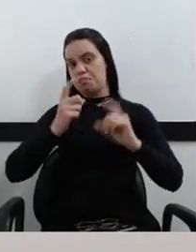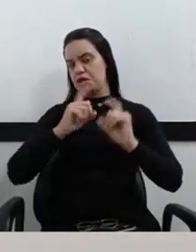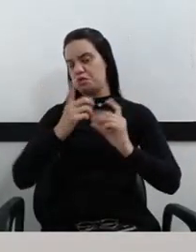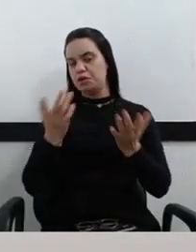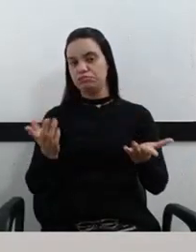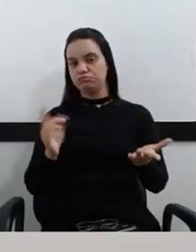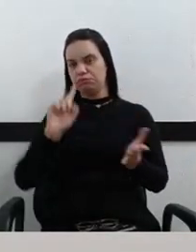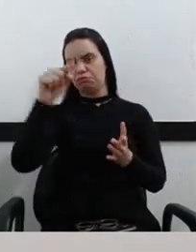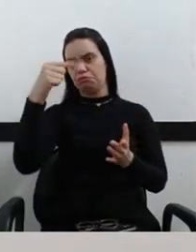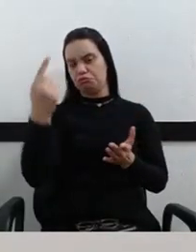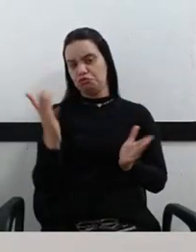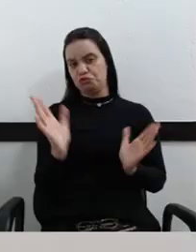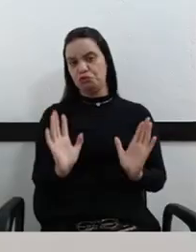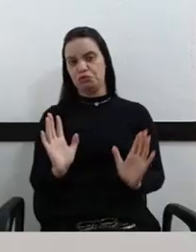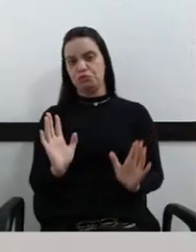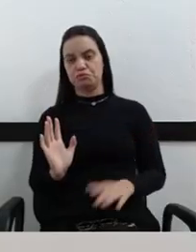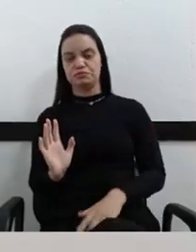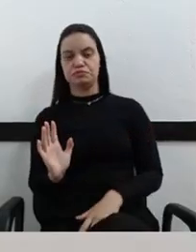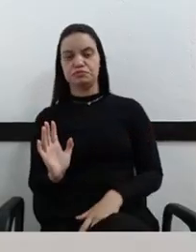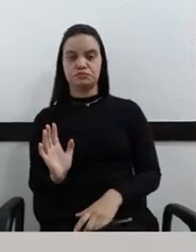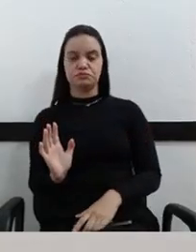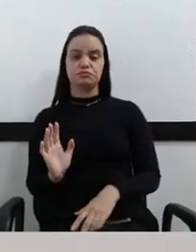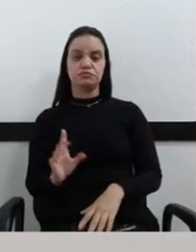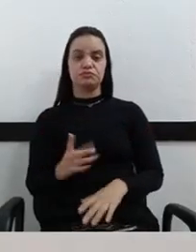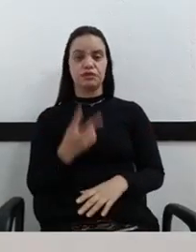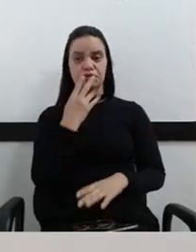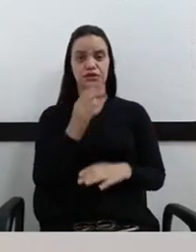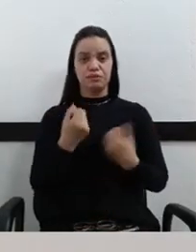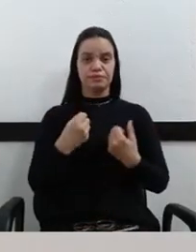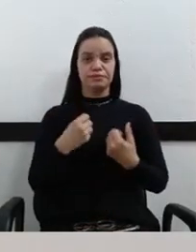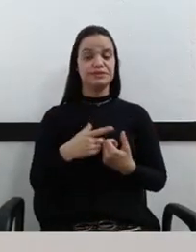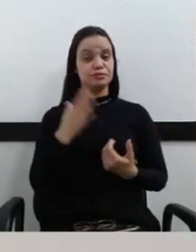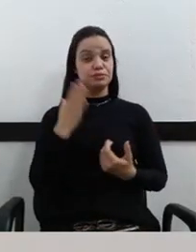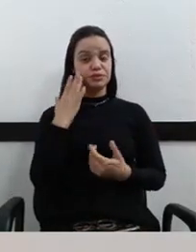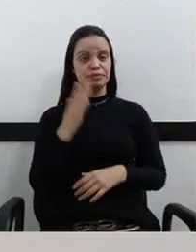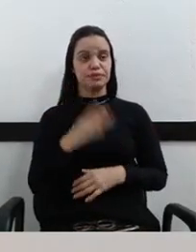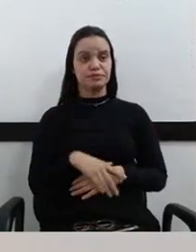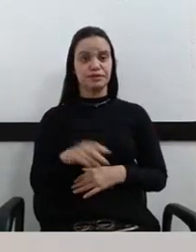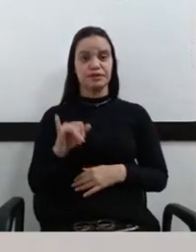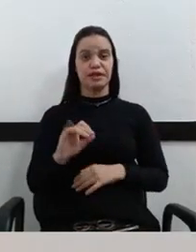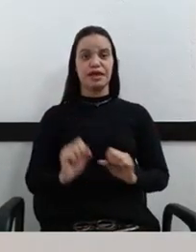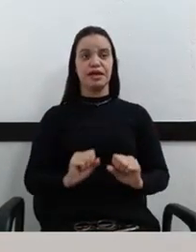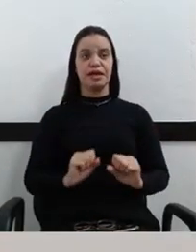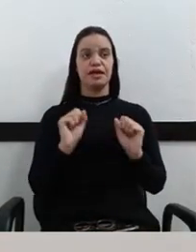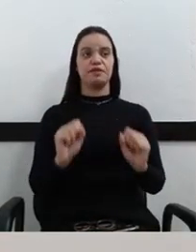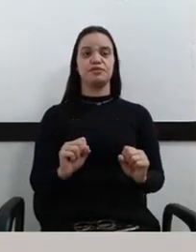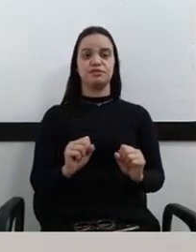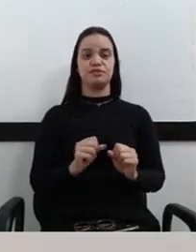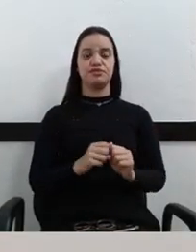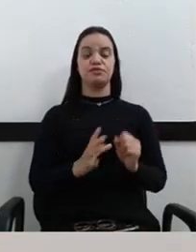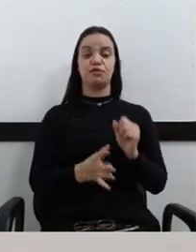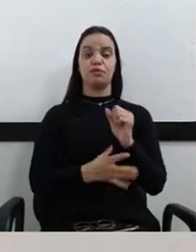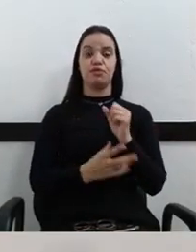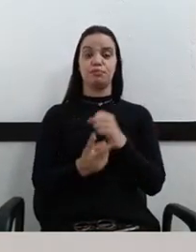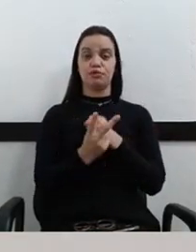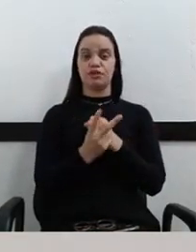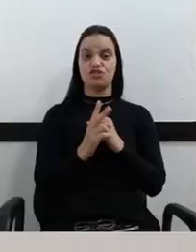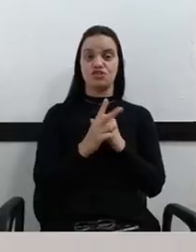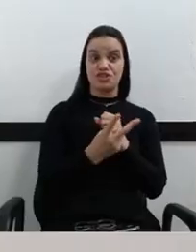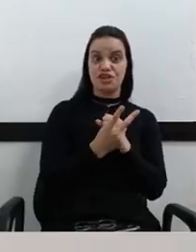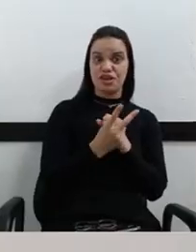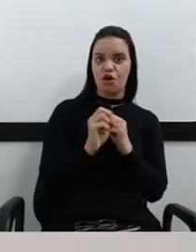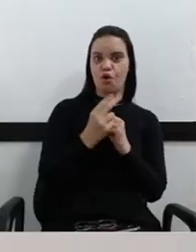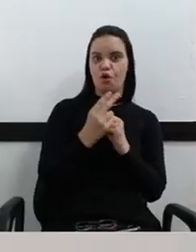variadas formas, eu estou sendo muito franco com vocês. Mas eu acho que a gente tem que ter essas premissas na cabeça. Se é possível preservar algo ou se impossível